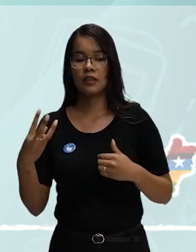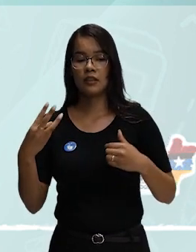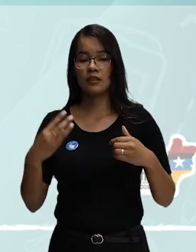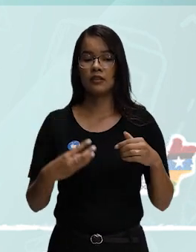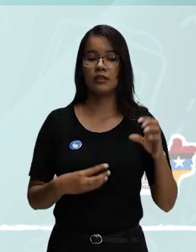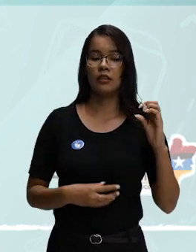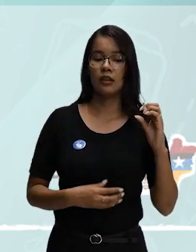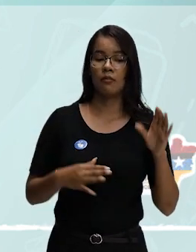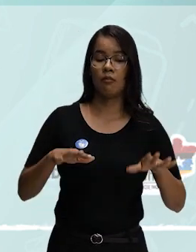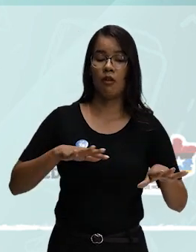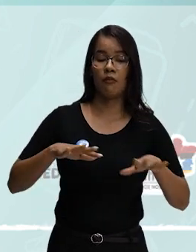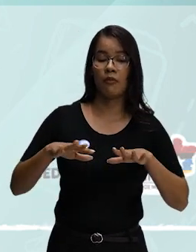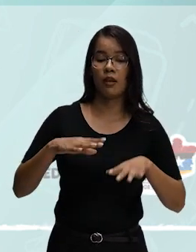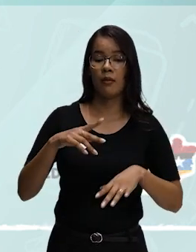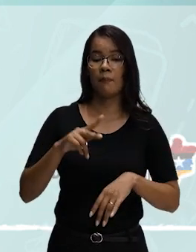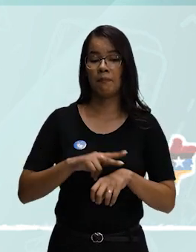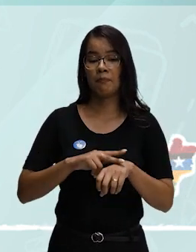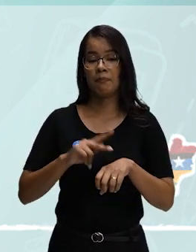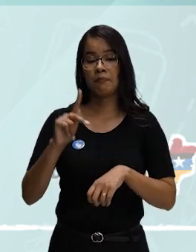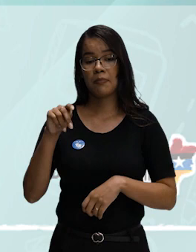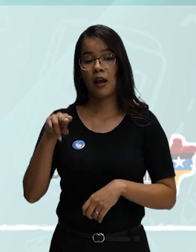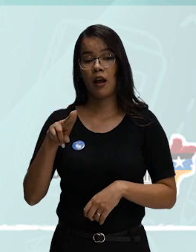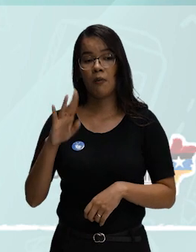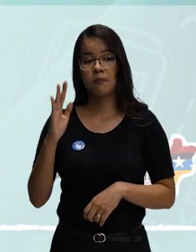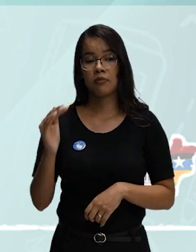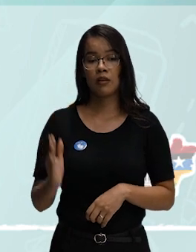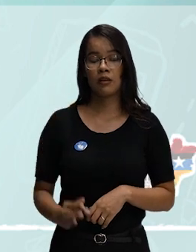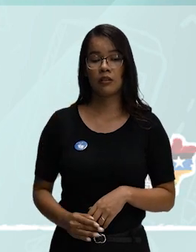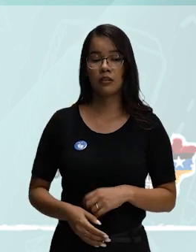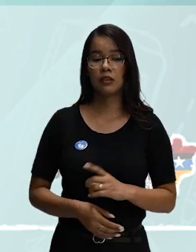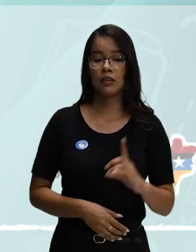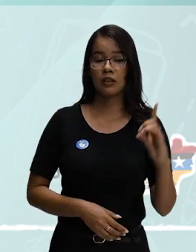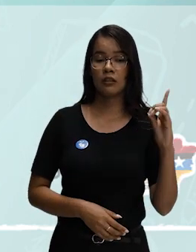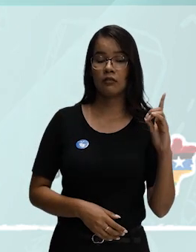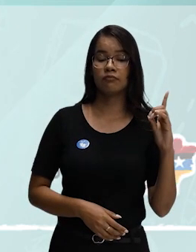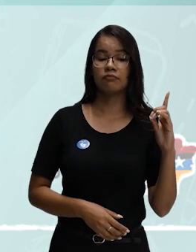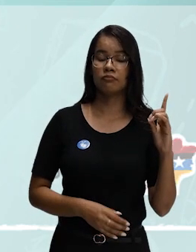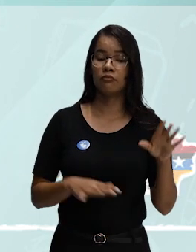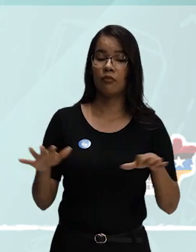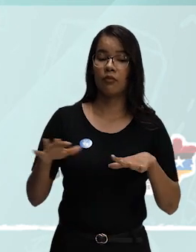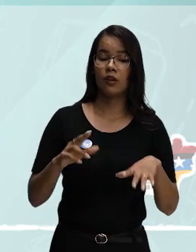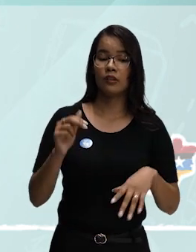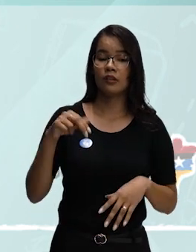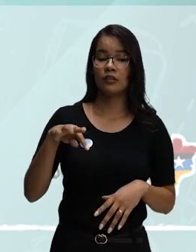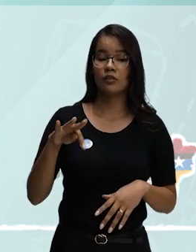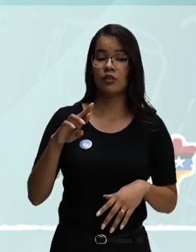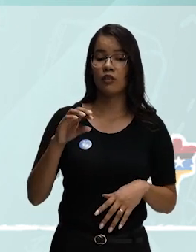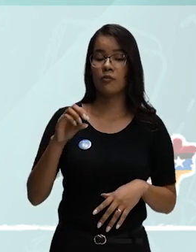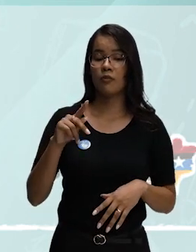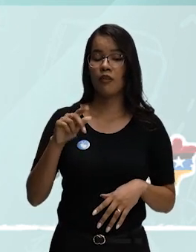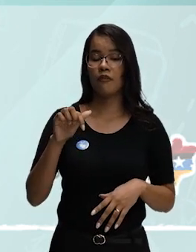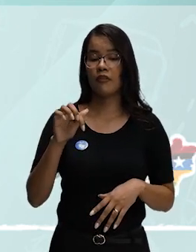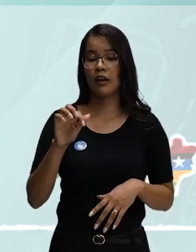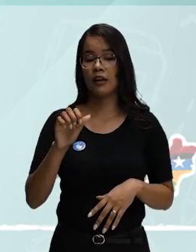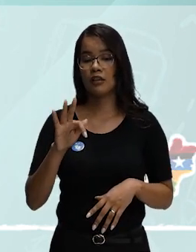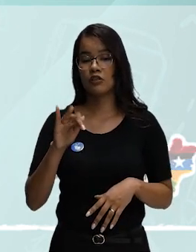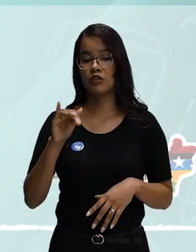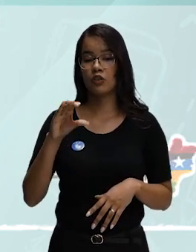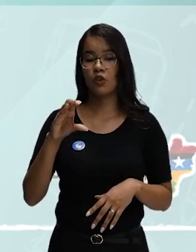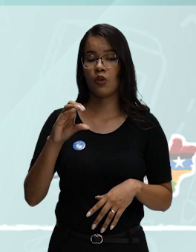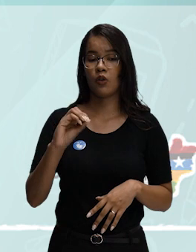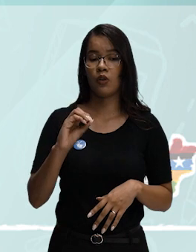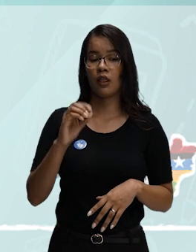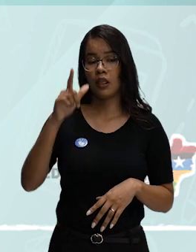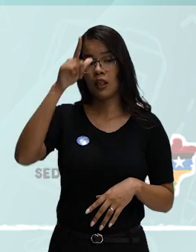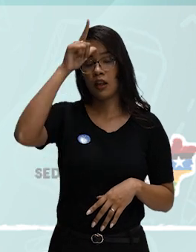nacional, que é o movimento, que é o Manifesto Pau-Brasil, tá? E a letra D, o movimento antropofágico, corrente vanguardista